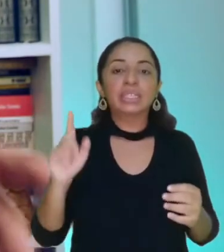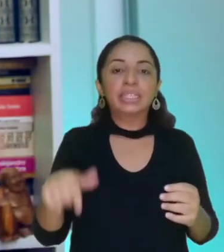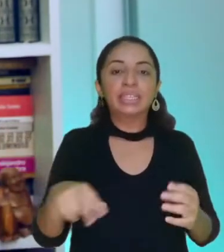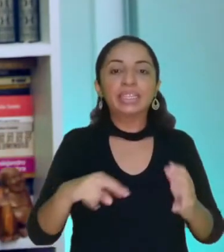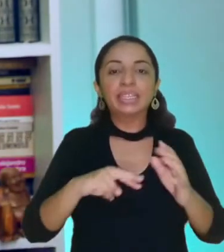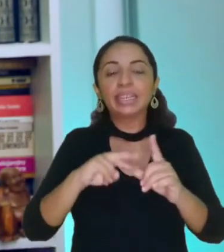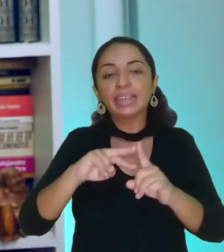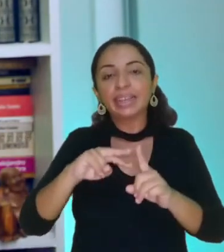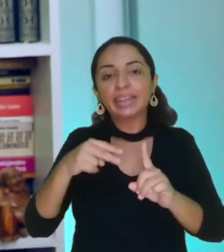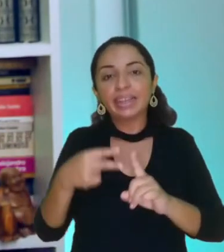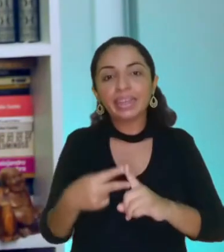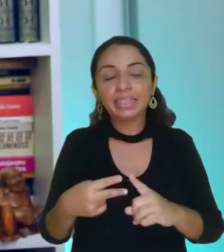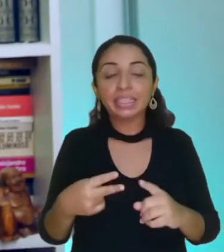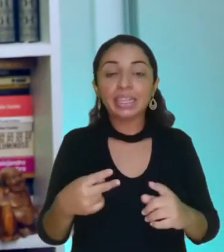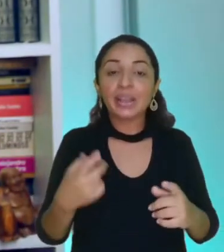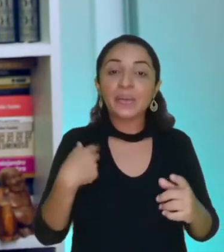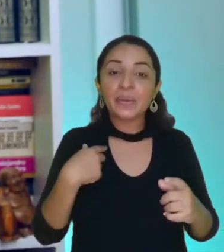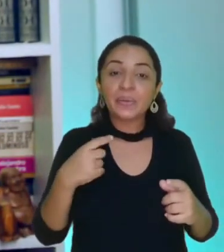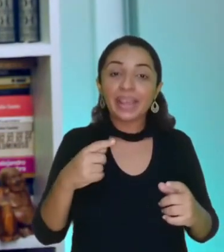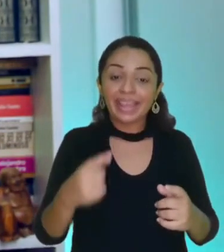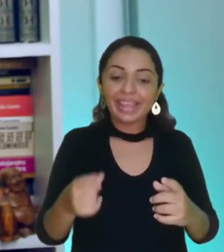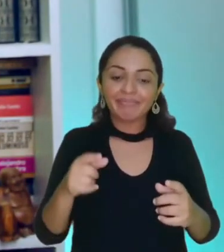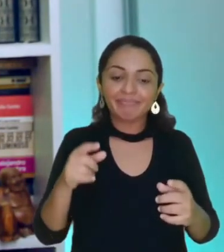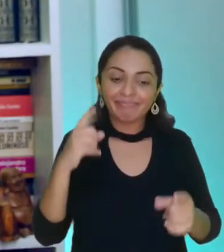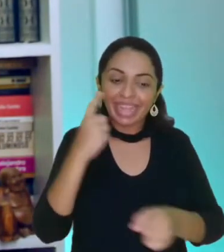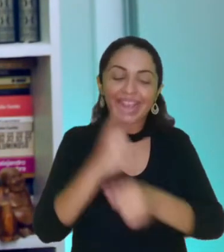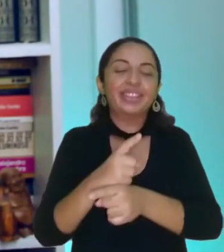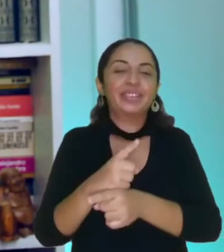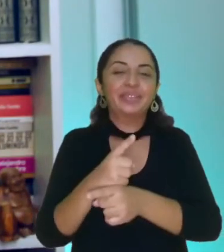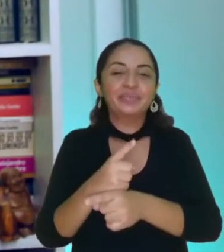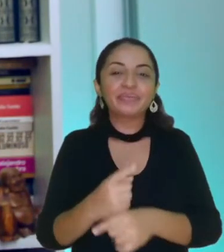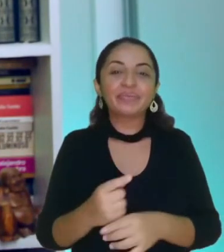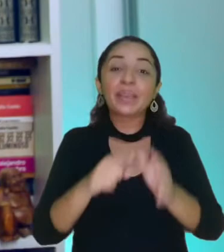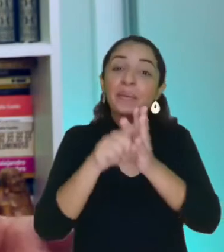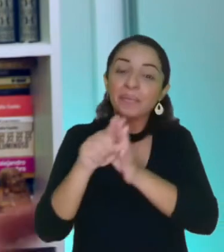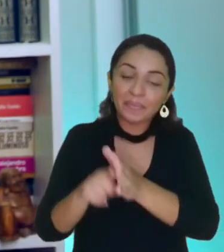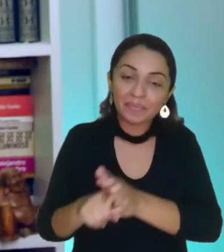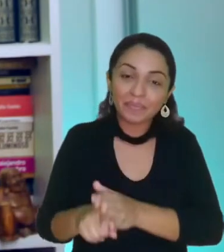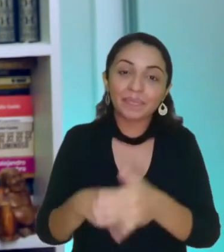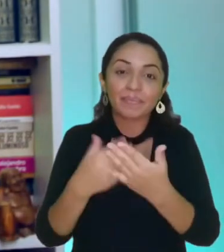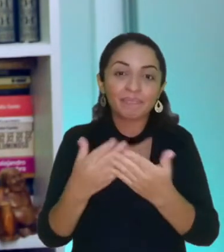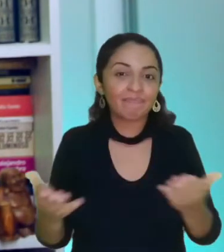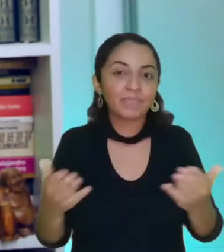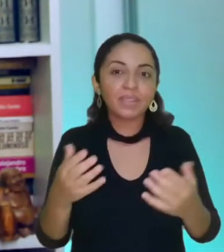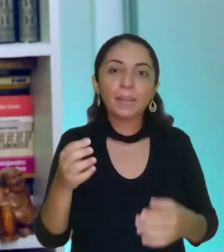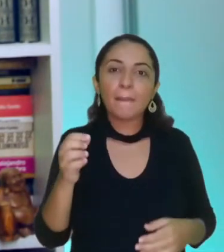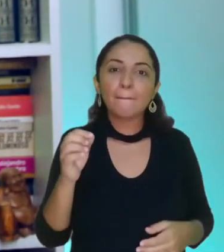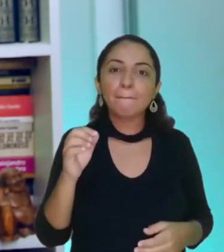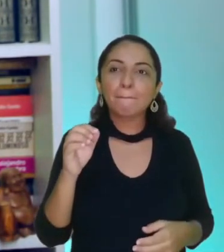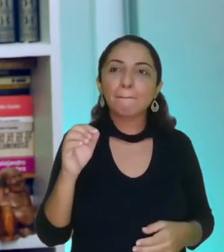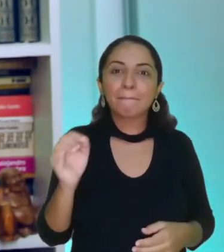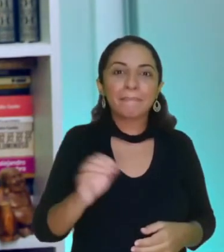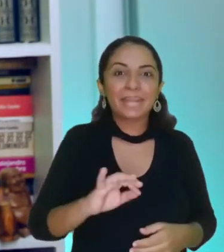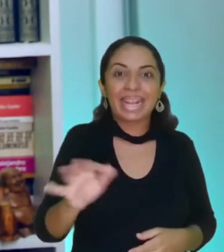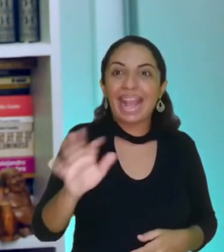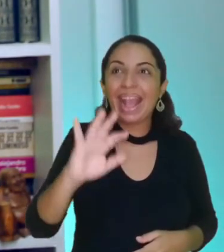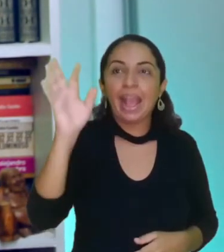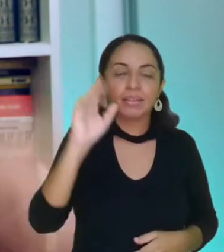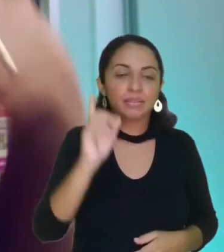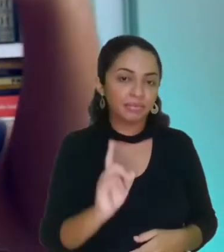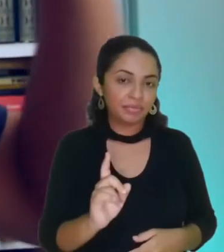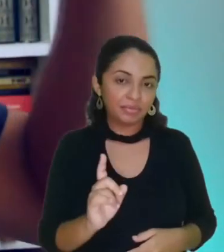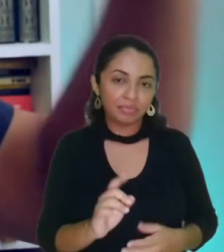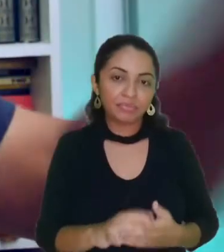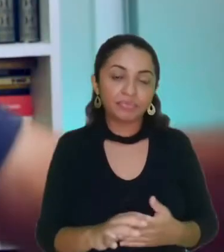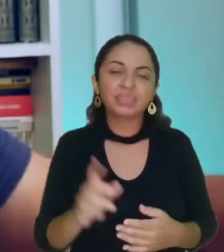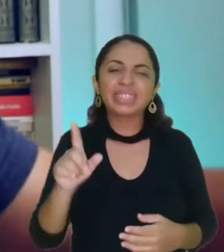no canal essas raridades que eu encontro em sebos. Então basta pesquisar, você não precisa, não vai pagar muito caro por esses livros, com certeza. Tem